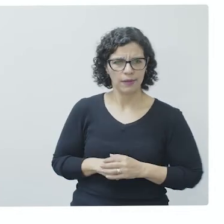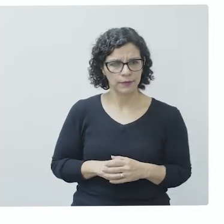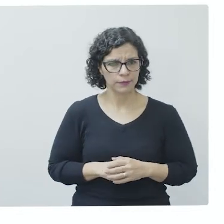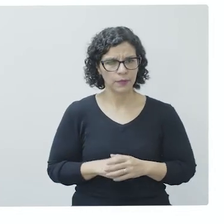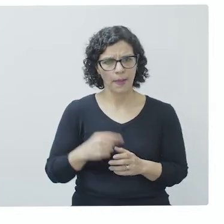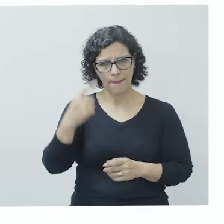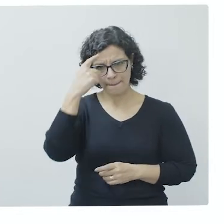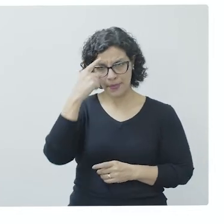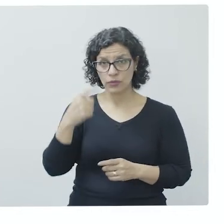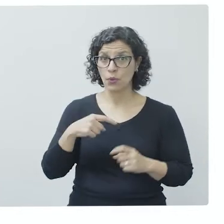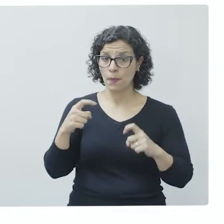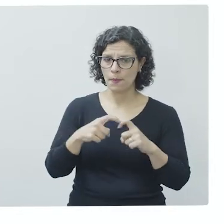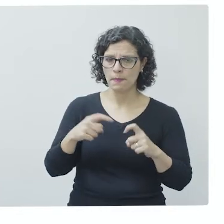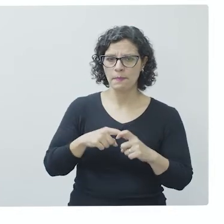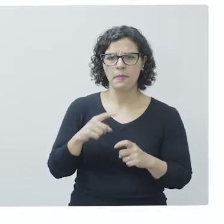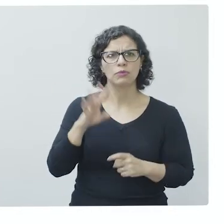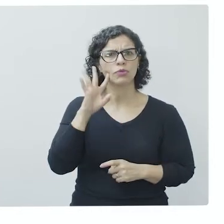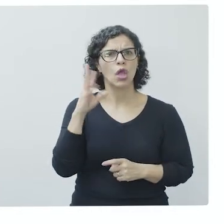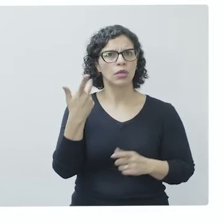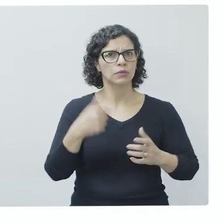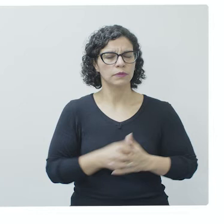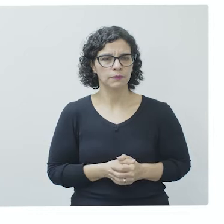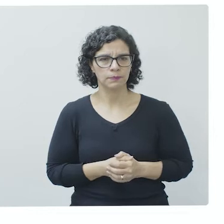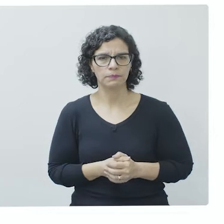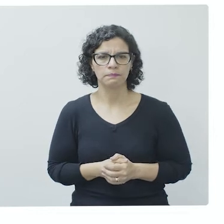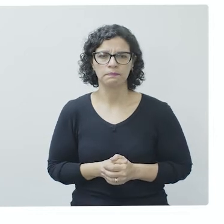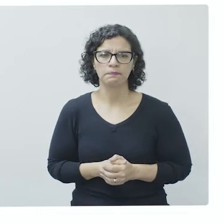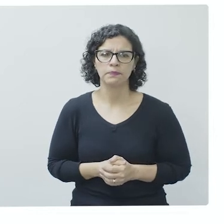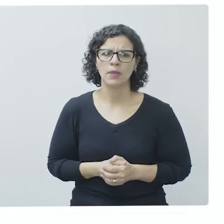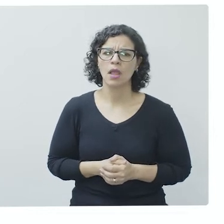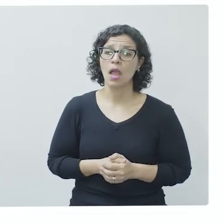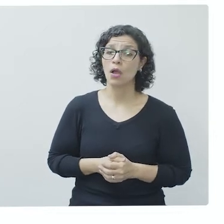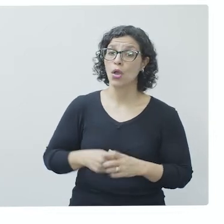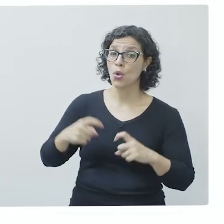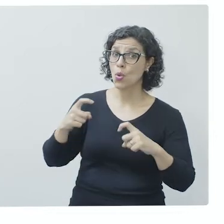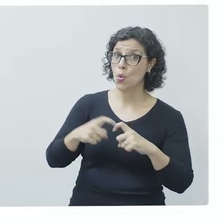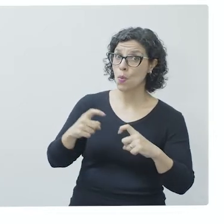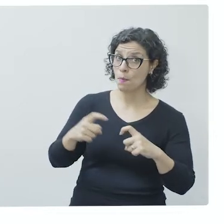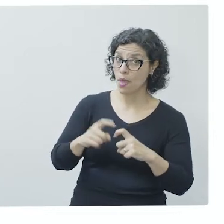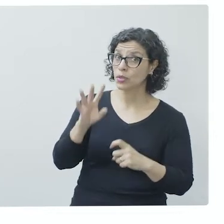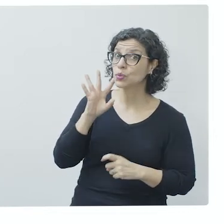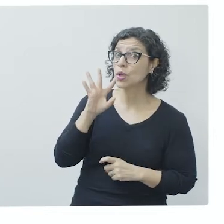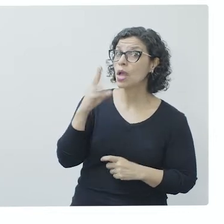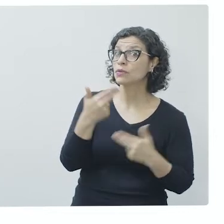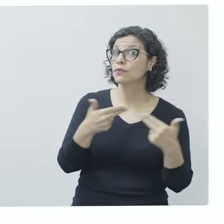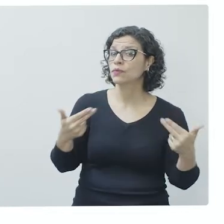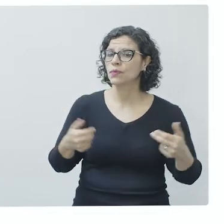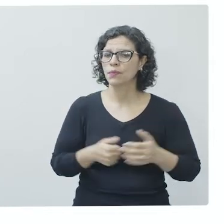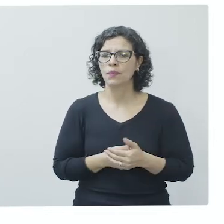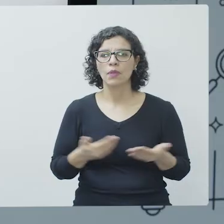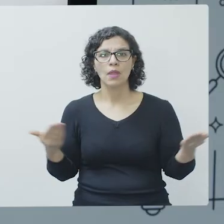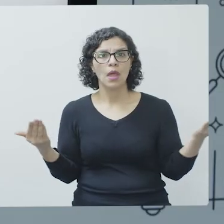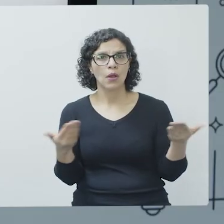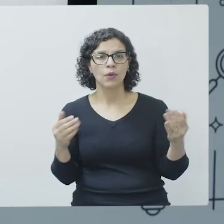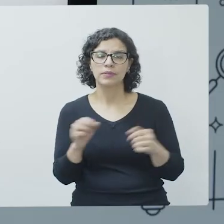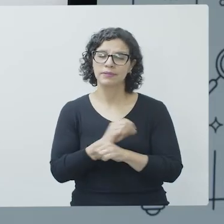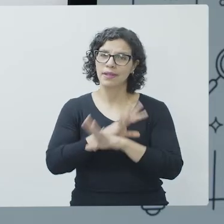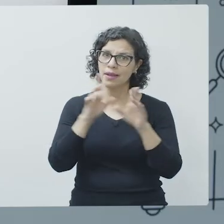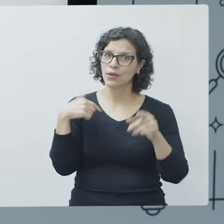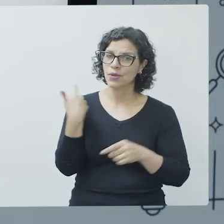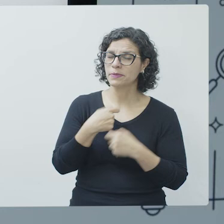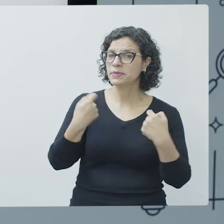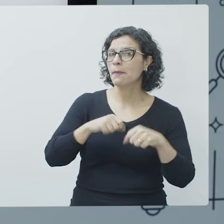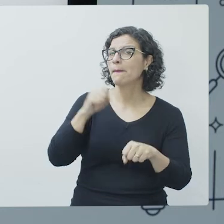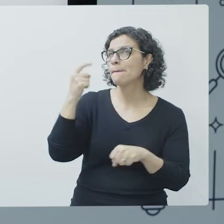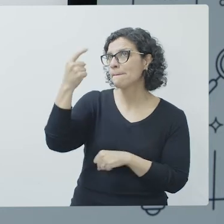errado, pensou o médico, e tomou uma decisão. E se o médico tomou uma decisão, é claro que